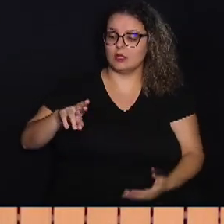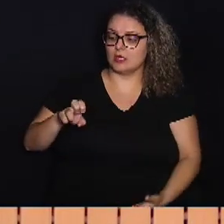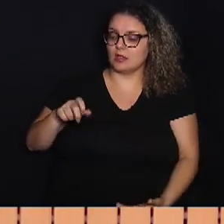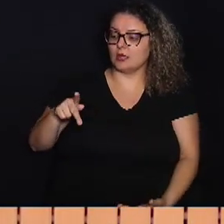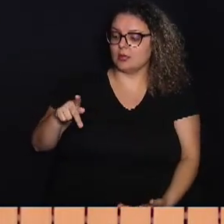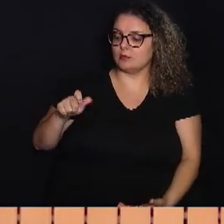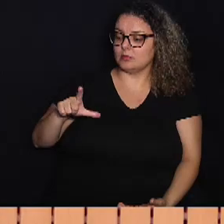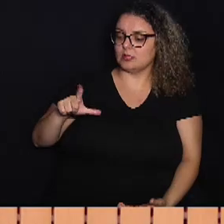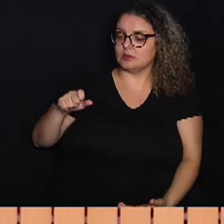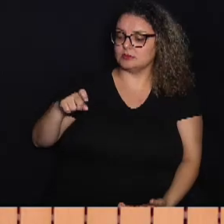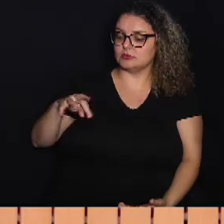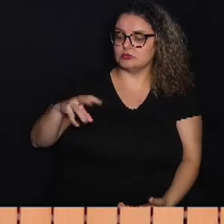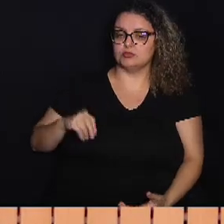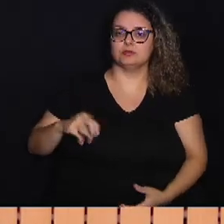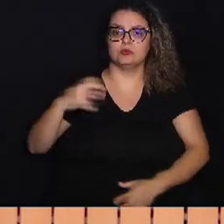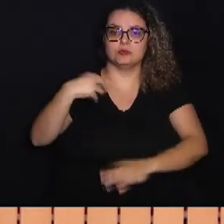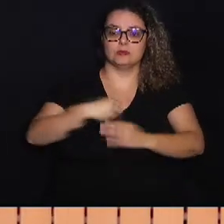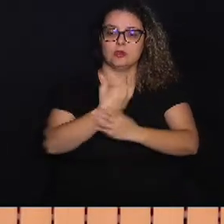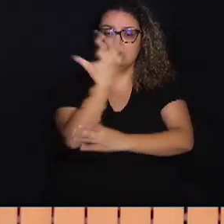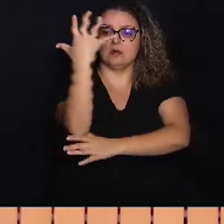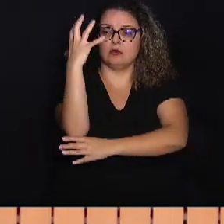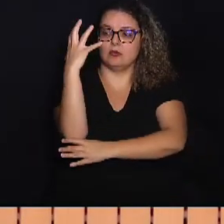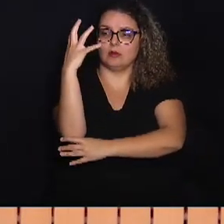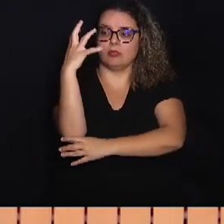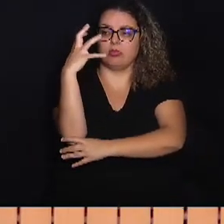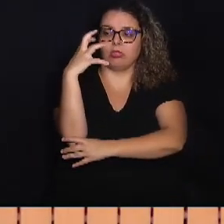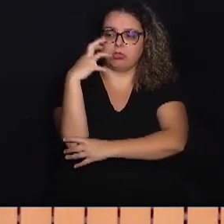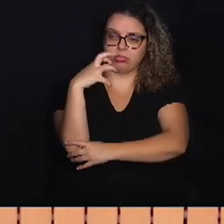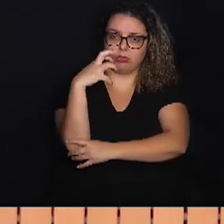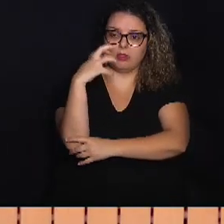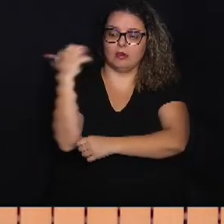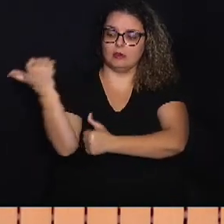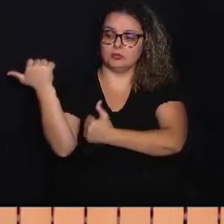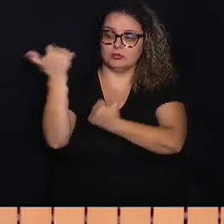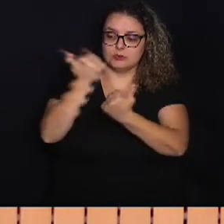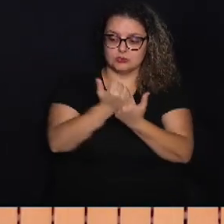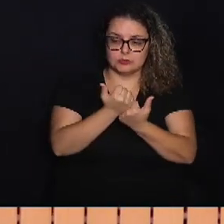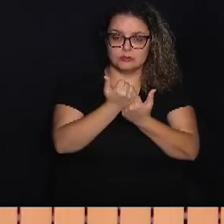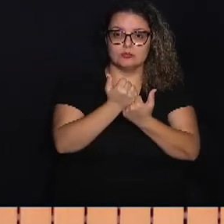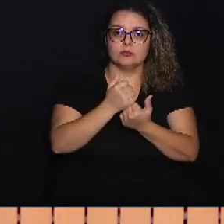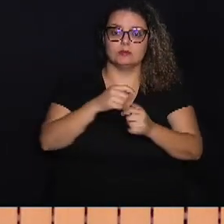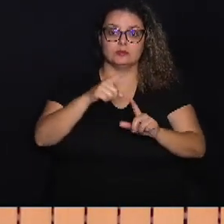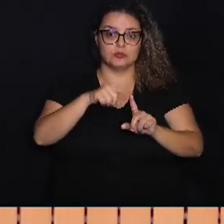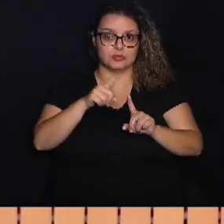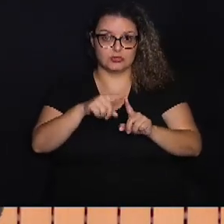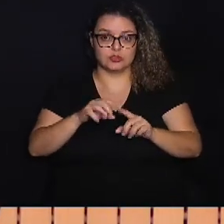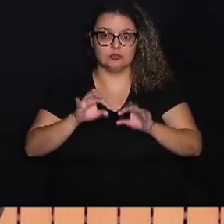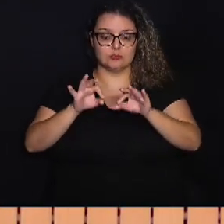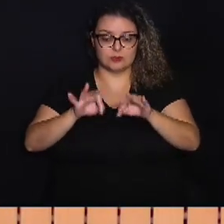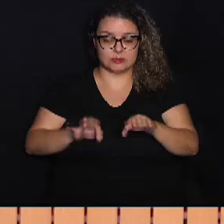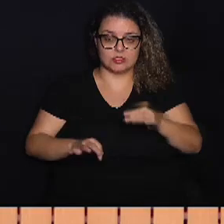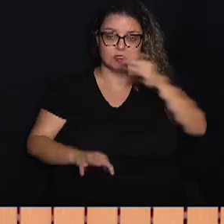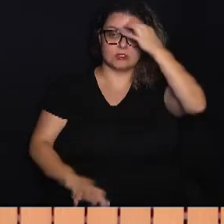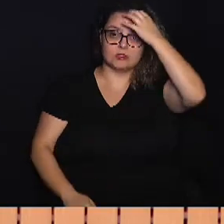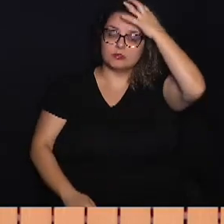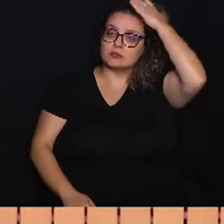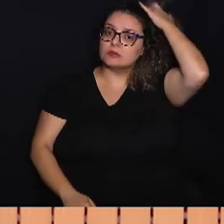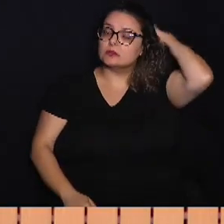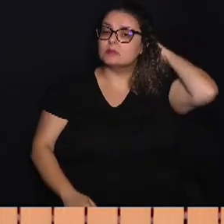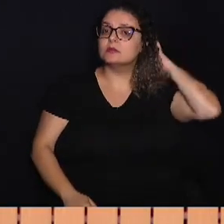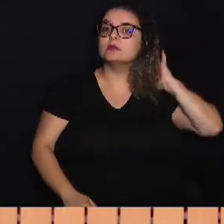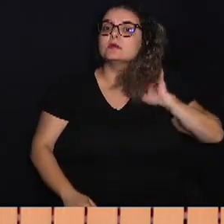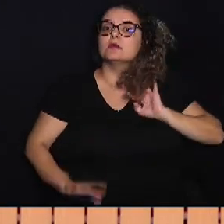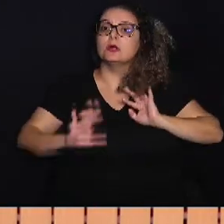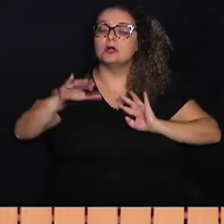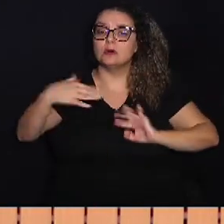essa árvore eh substituí-la por uma espécie adequada quando há uma situação da árvore